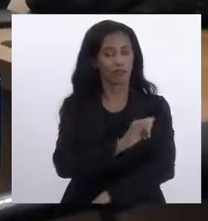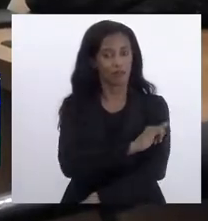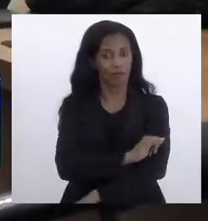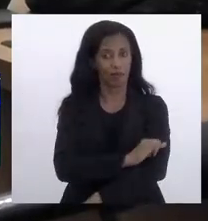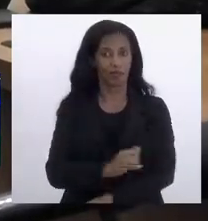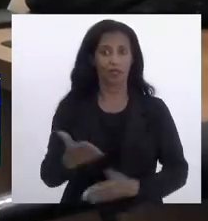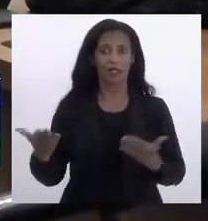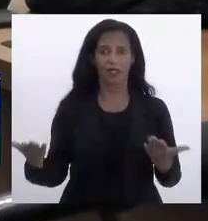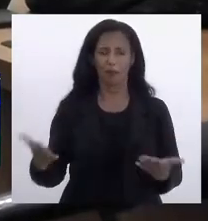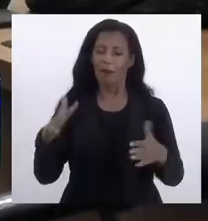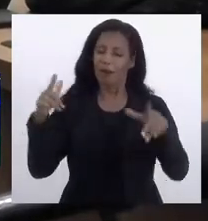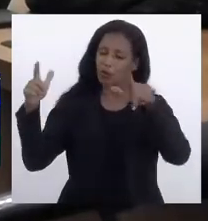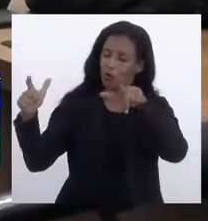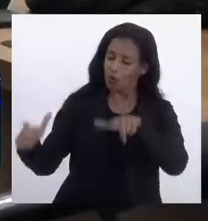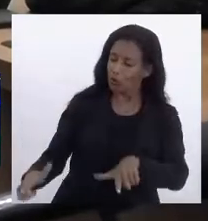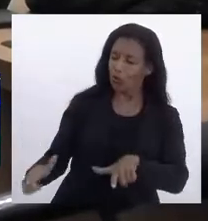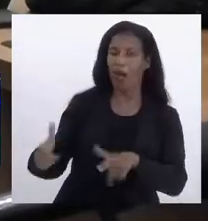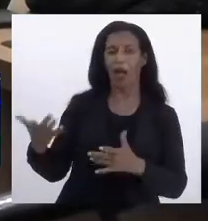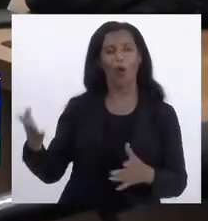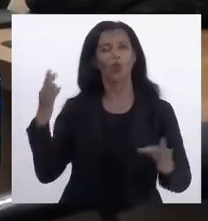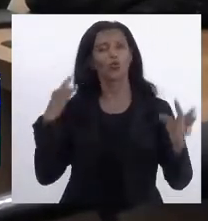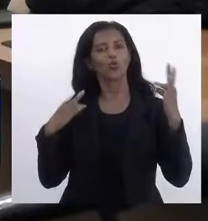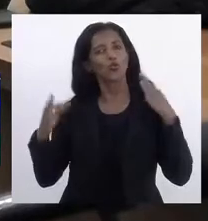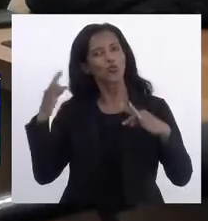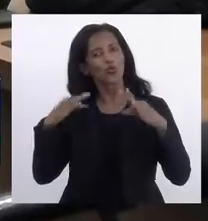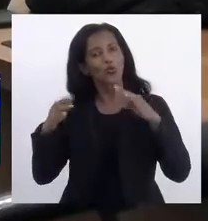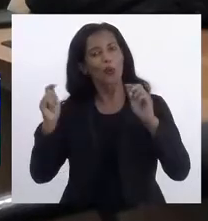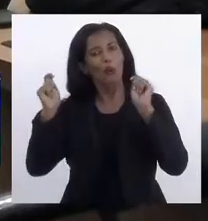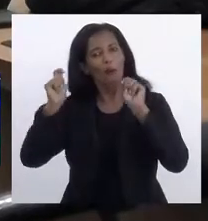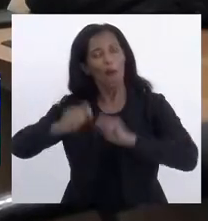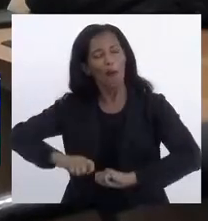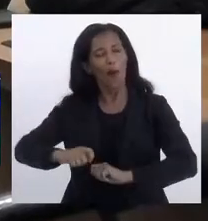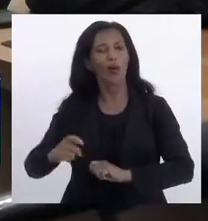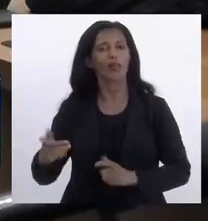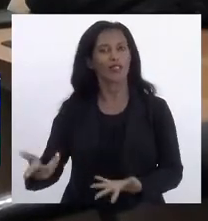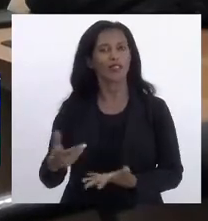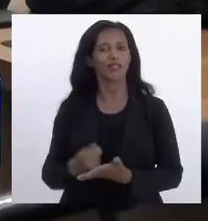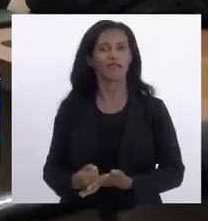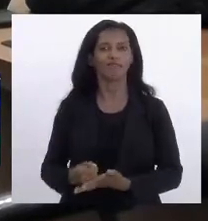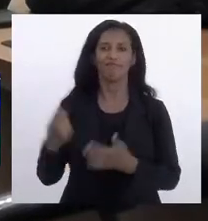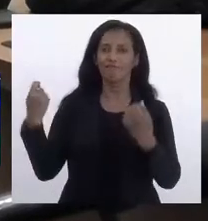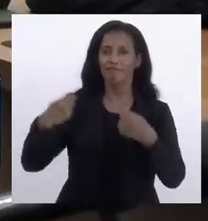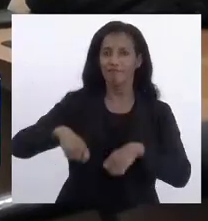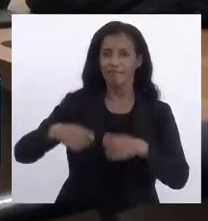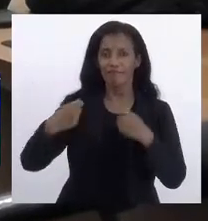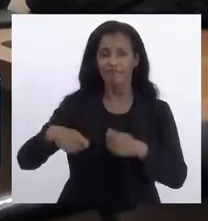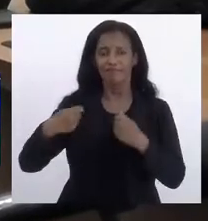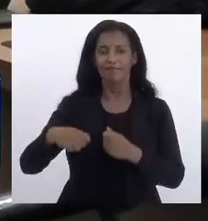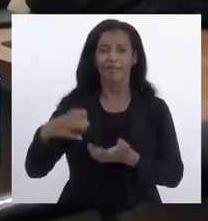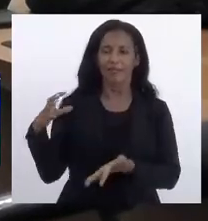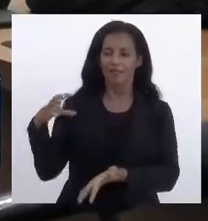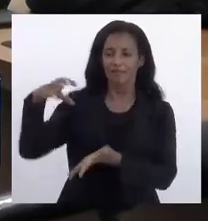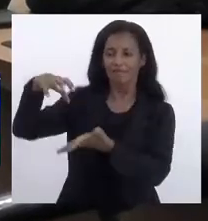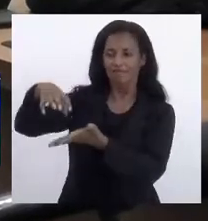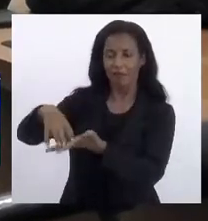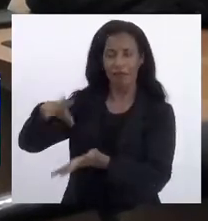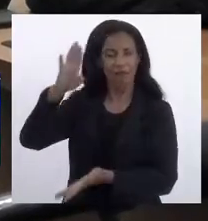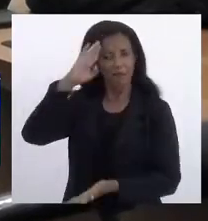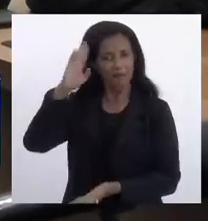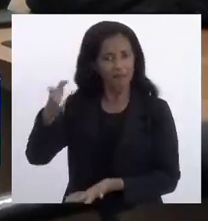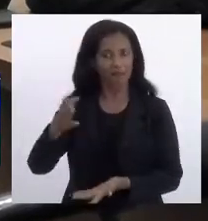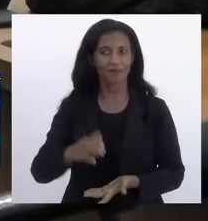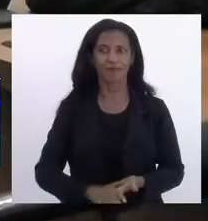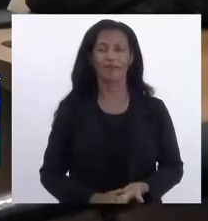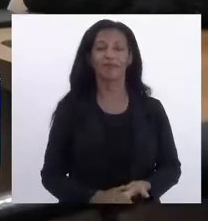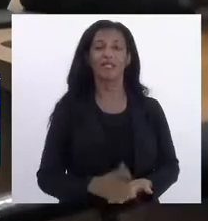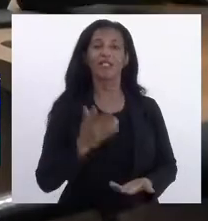Então, mais um espaço onde o turismo pode ser e deve ser uma centralidade e prioridade.